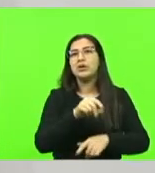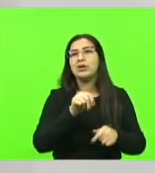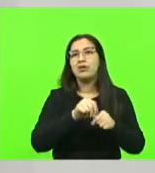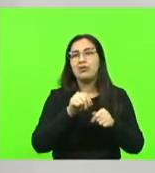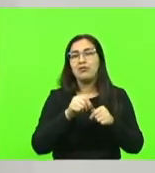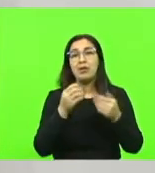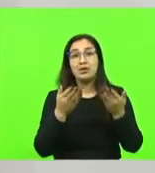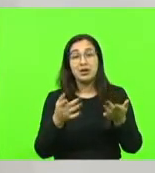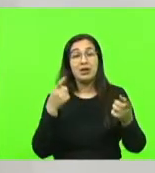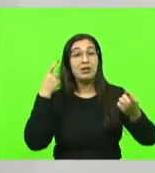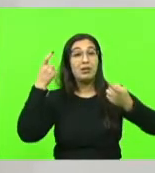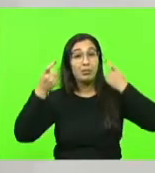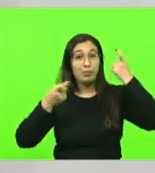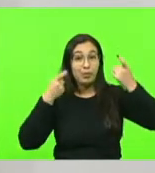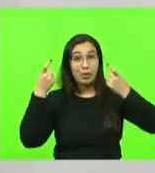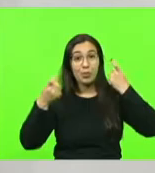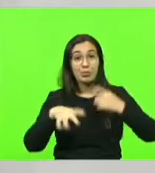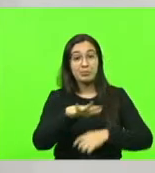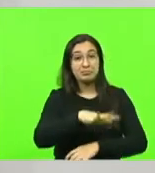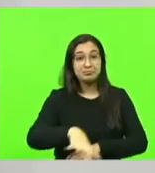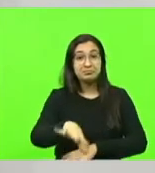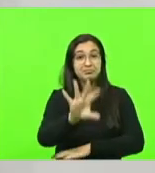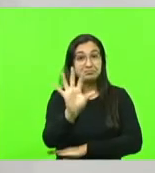se preocupam com o meio ambiente.